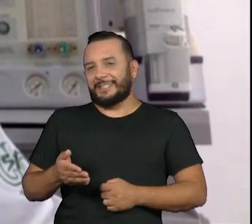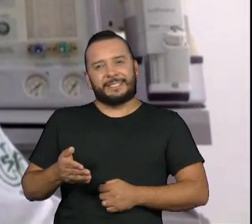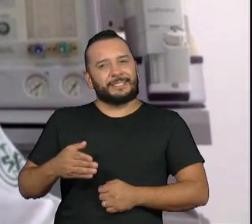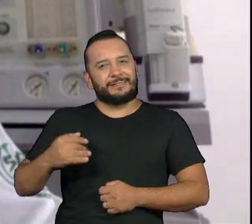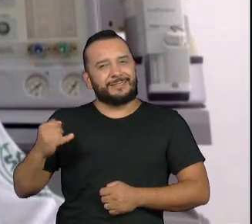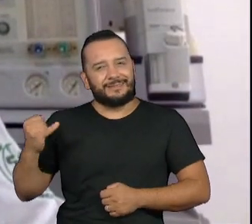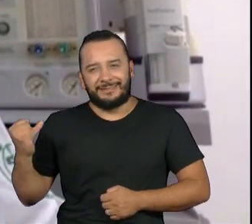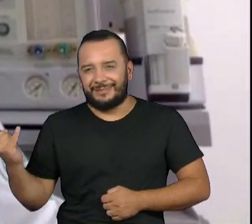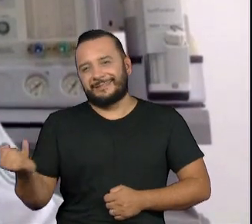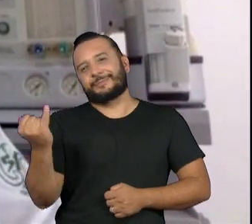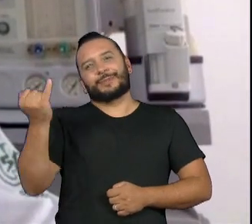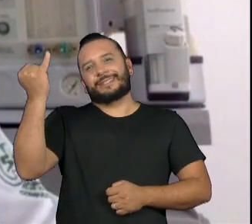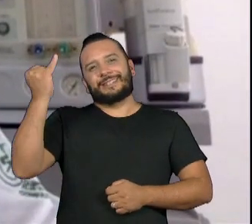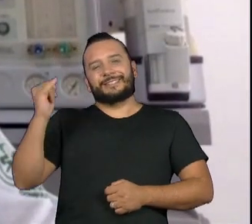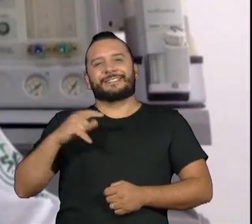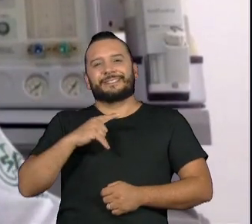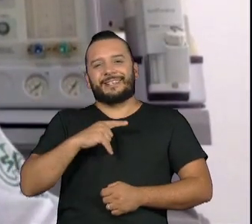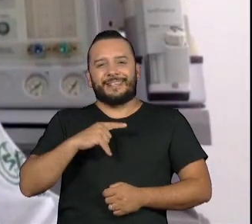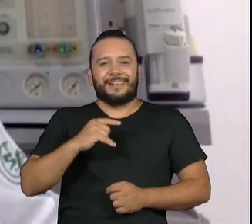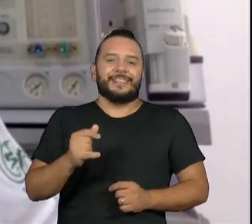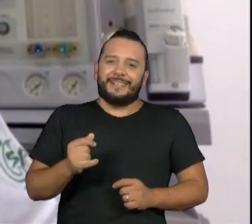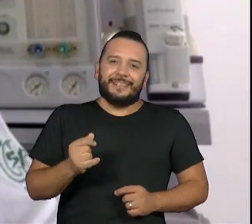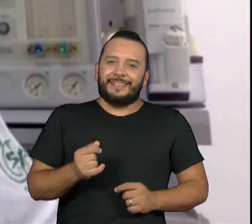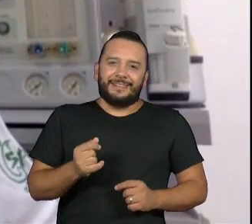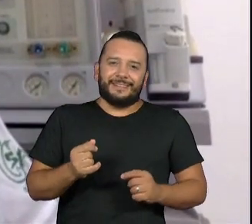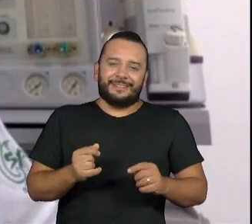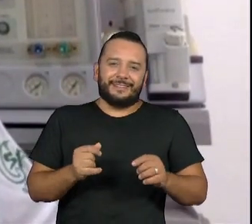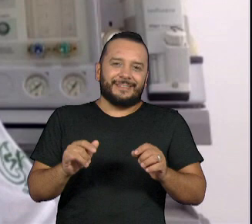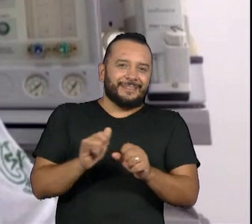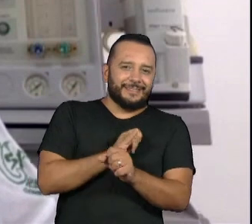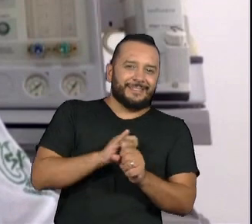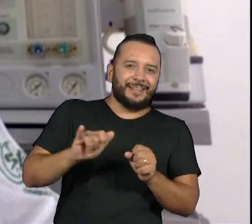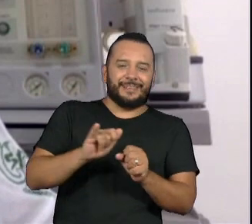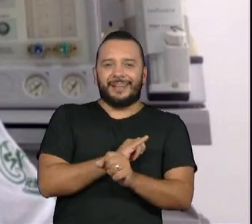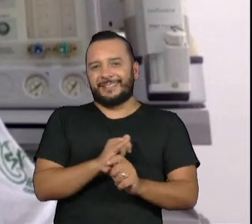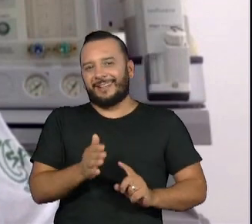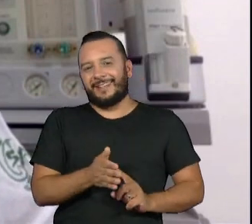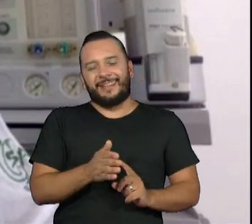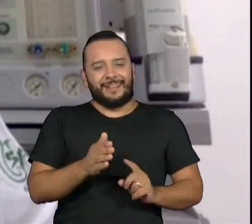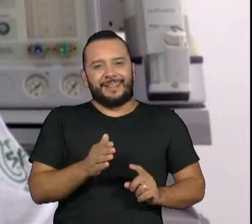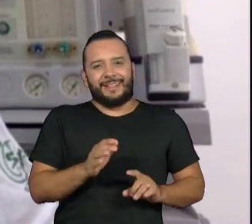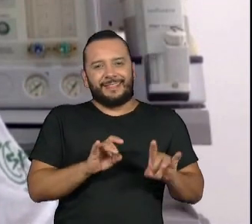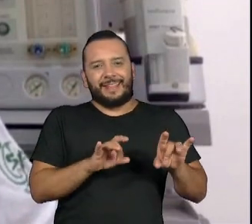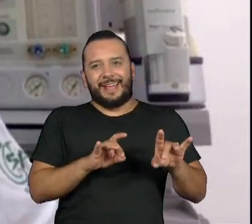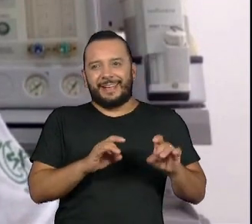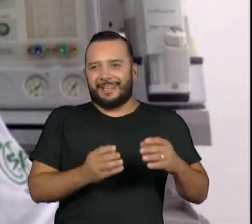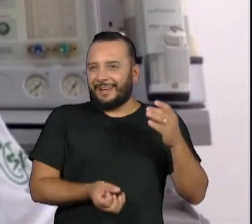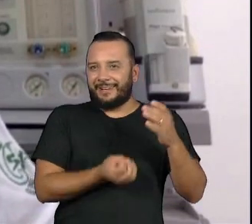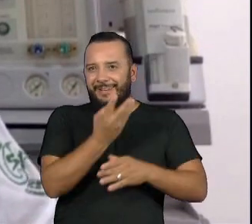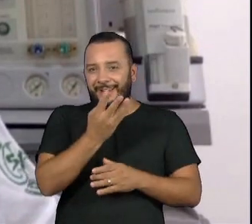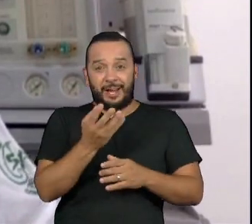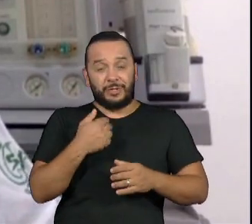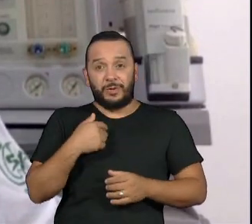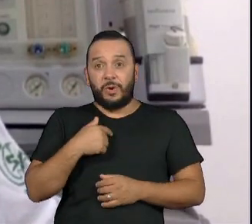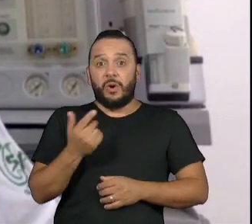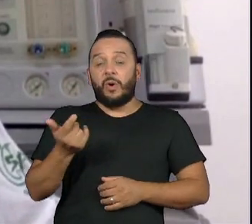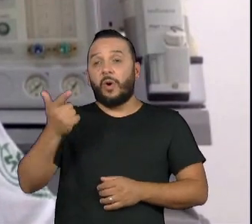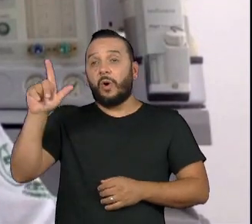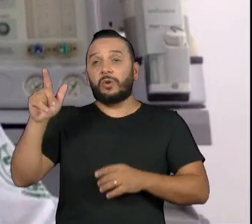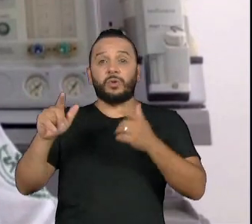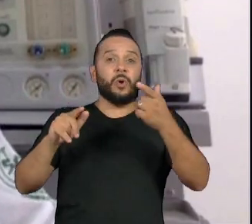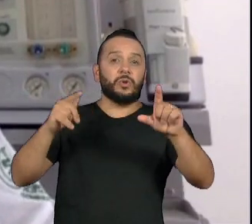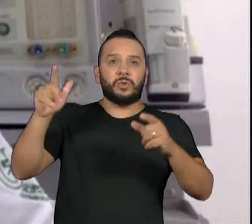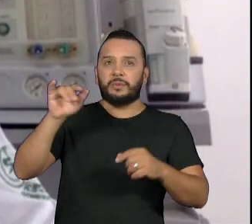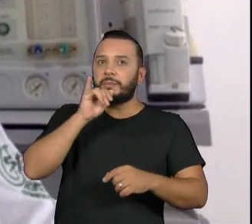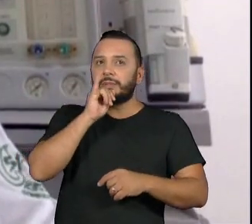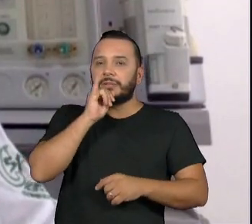imensurável. A partir dessa técnica desenvolvida, isso passou a ser replicado para várias outras situações,